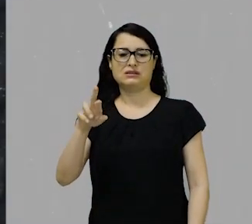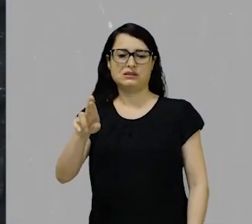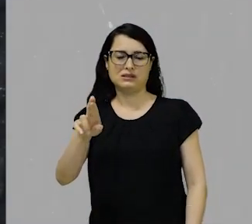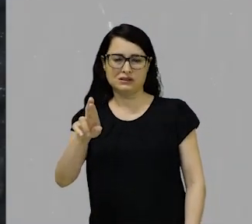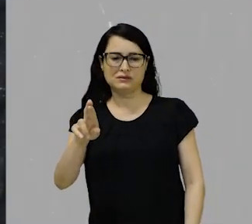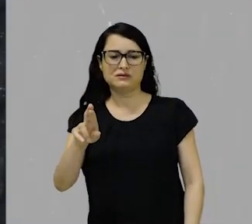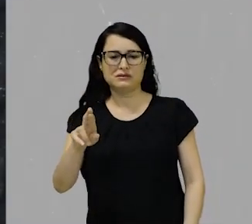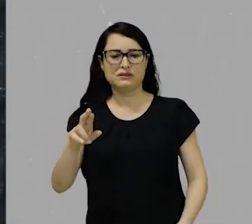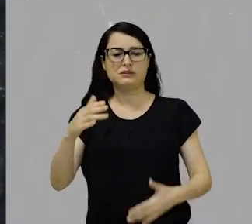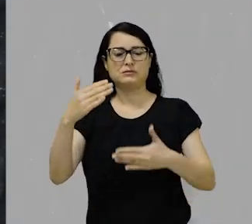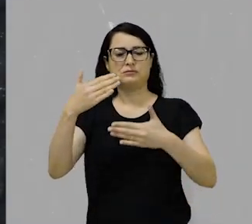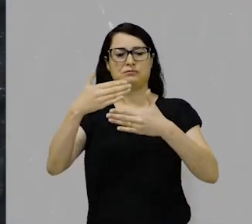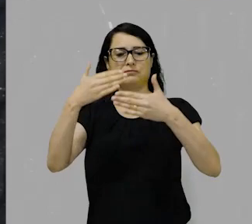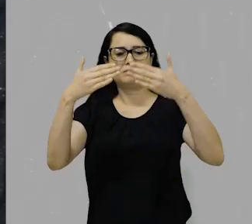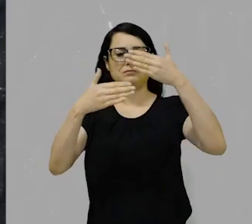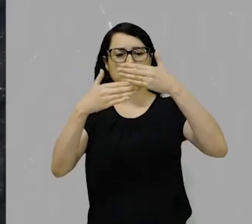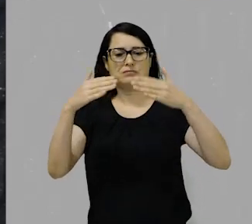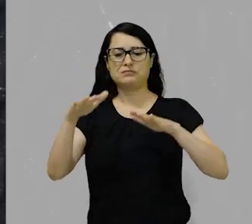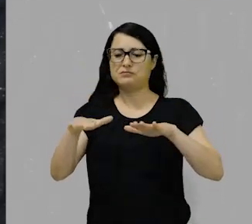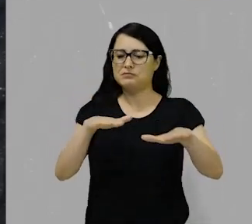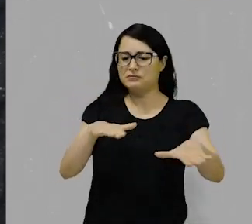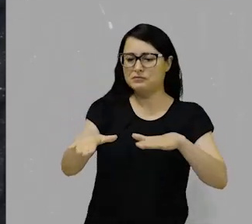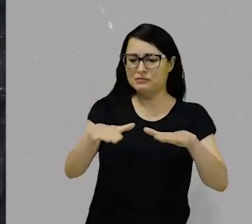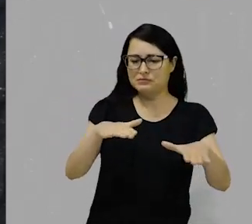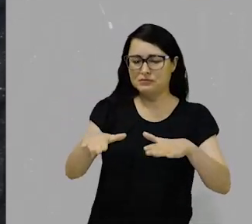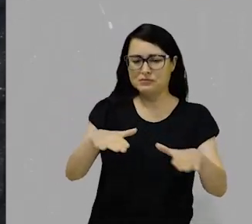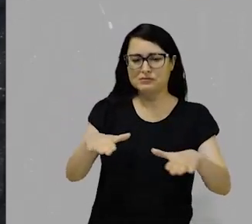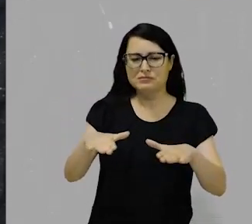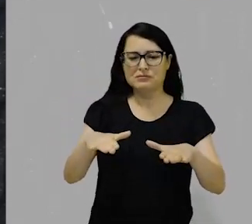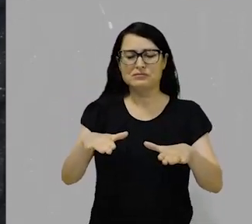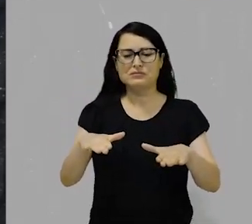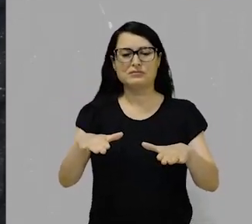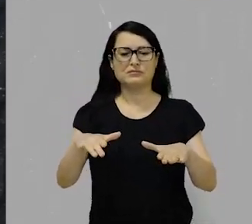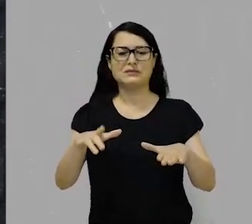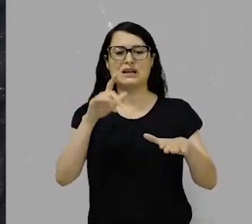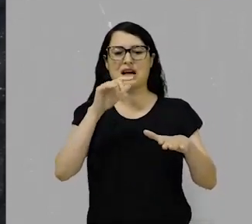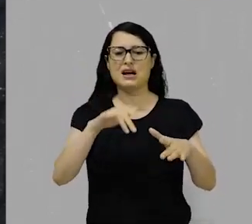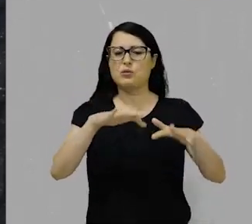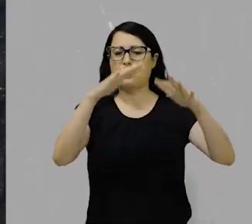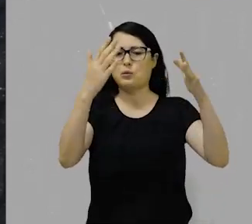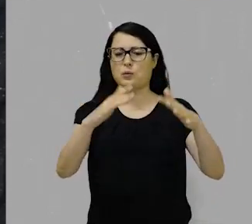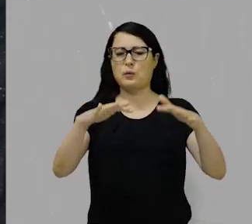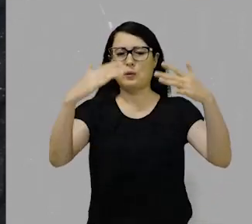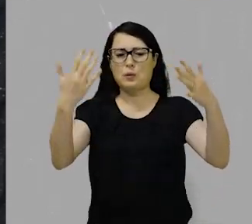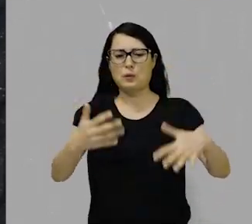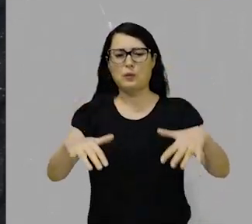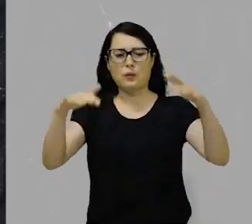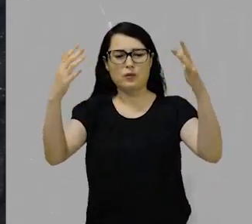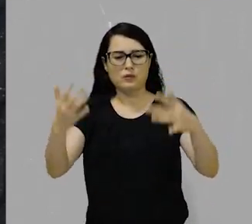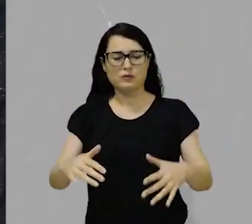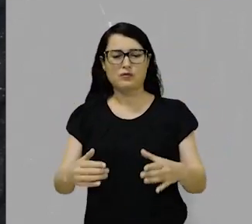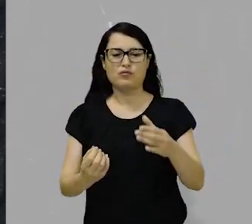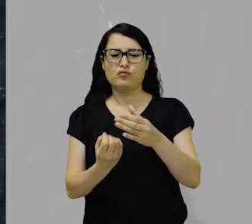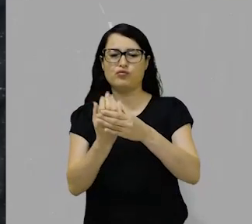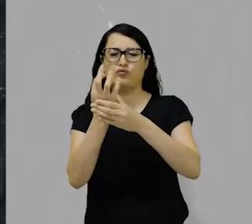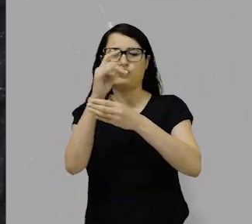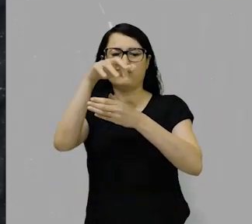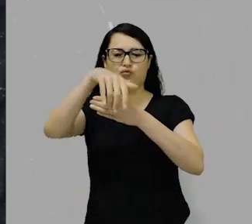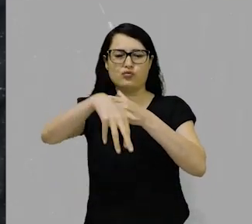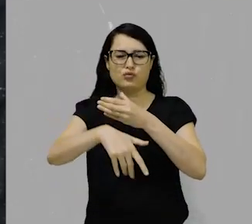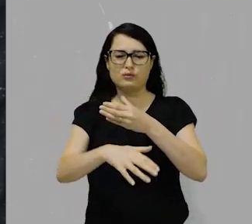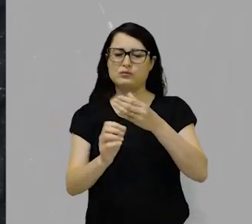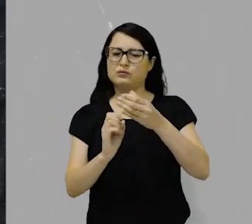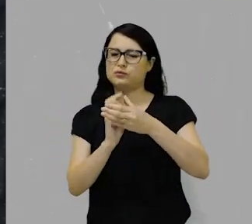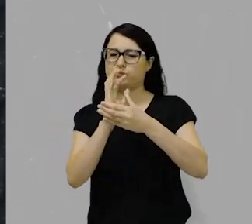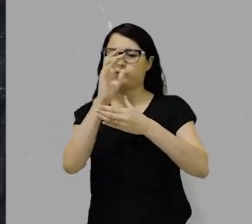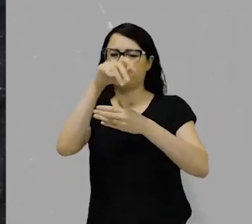Por exemplo, terremotos, né? Tsunamis, o que gera esses fenômenos? Né? Vulcões, galera, né?